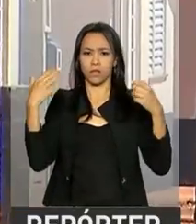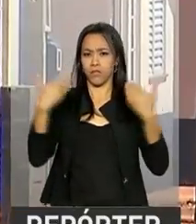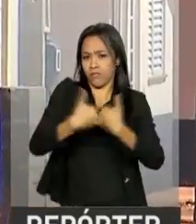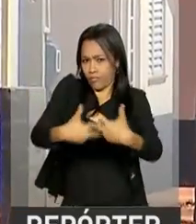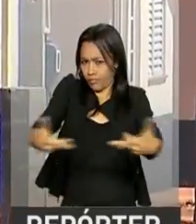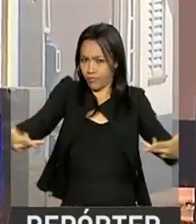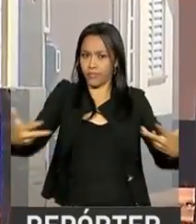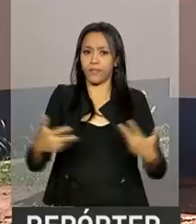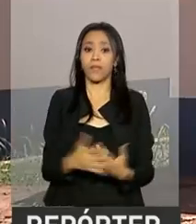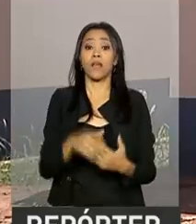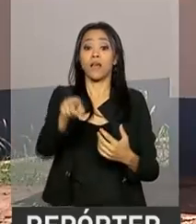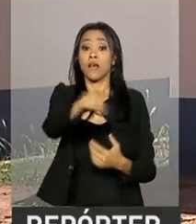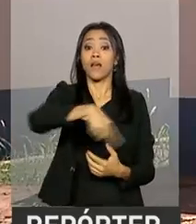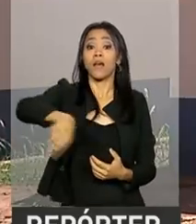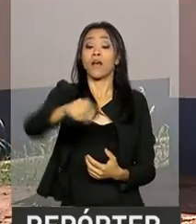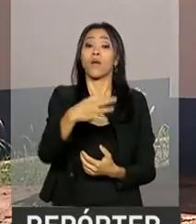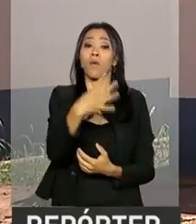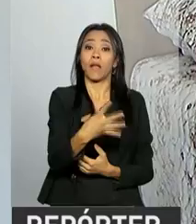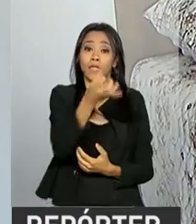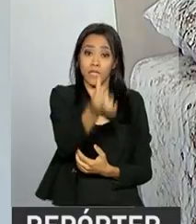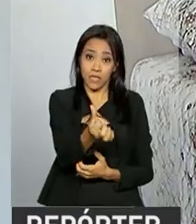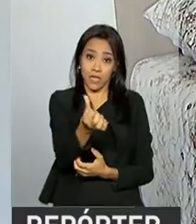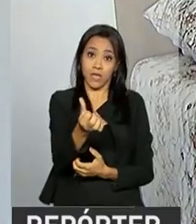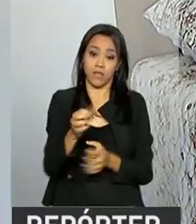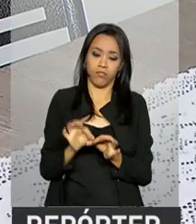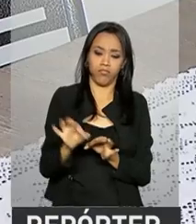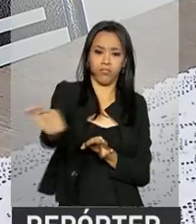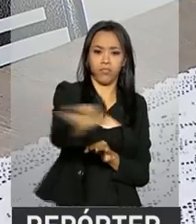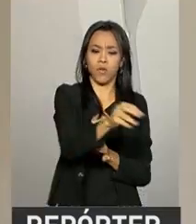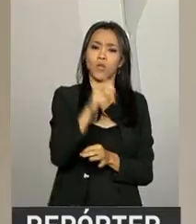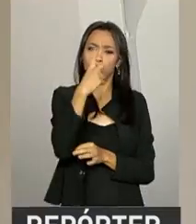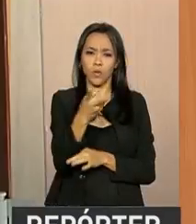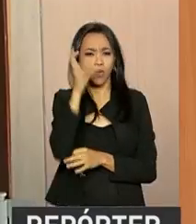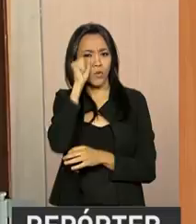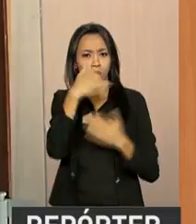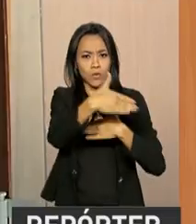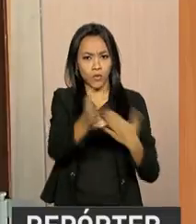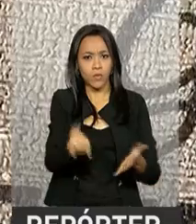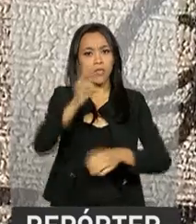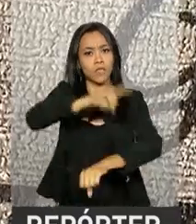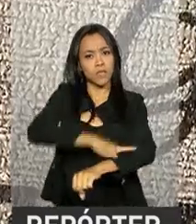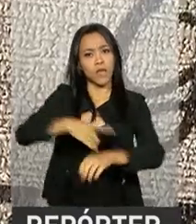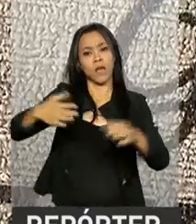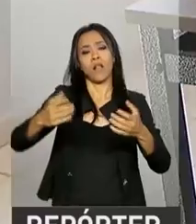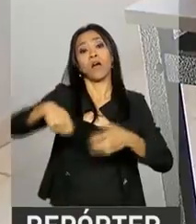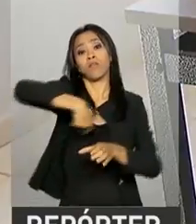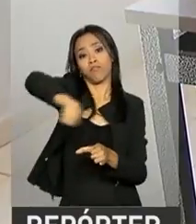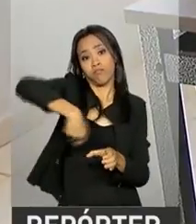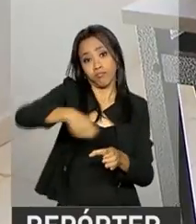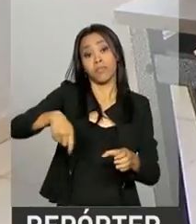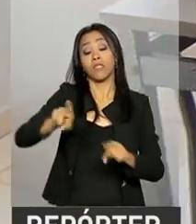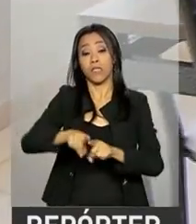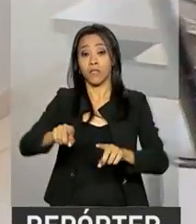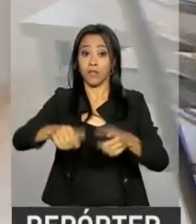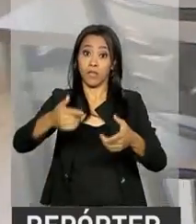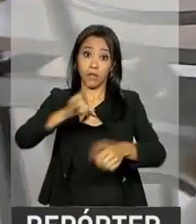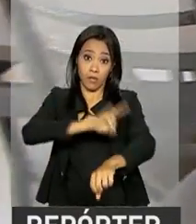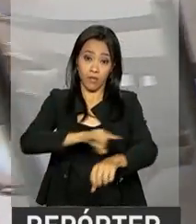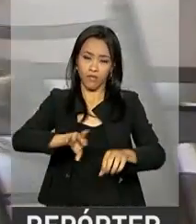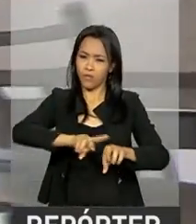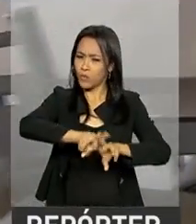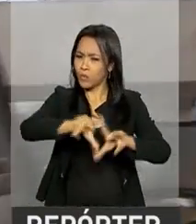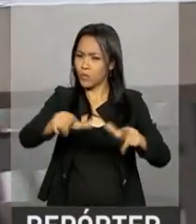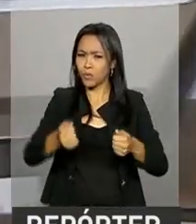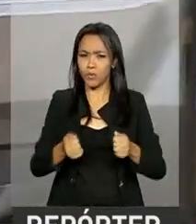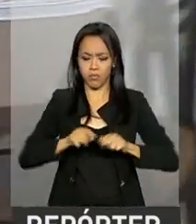As casas, com 46 metros quadrados, têm dois dormitórios, sala, cozinha e banheiro, e serão entregues com piso frio em todos os